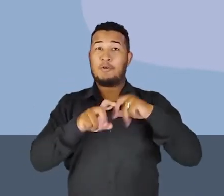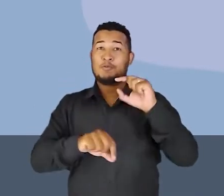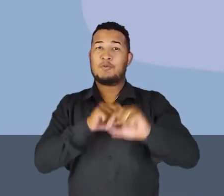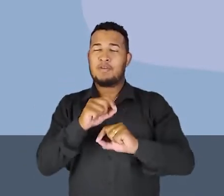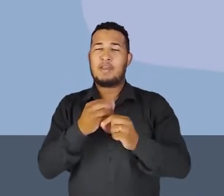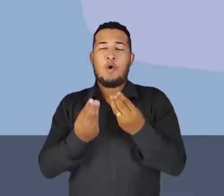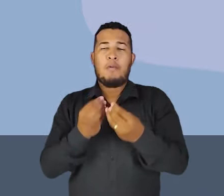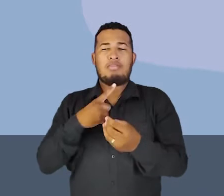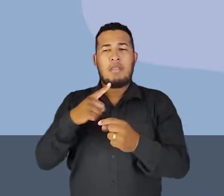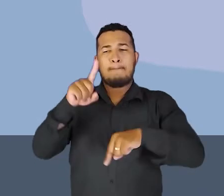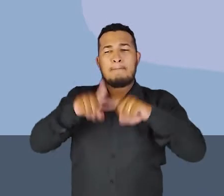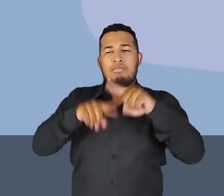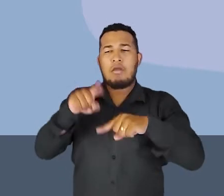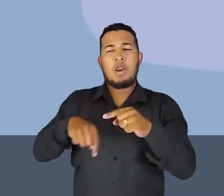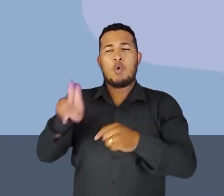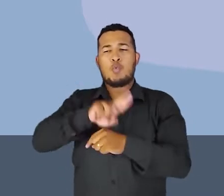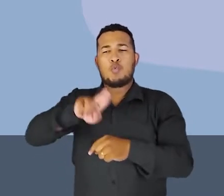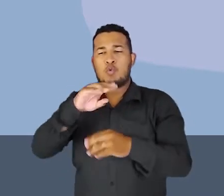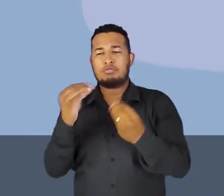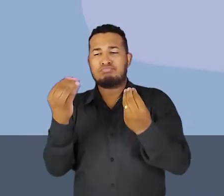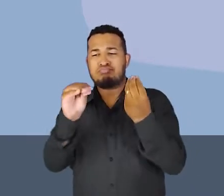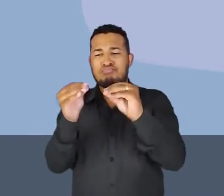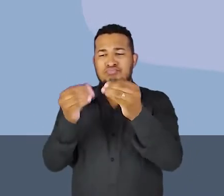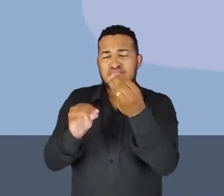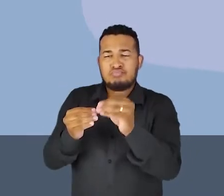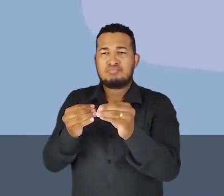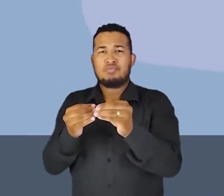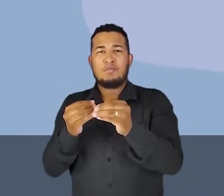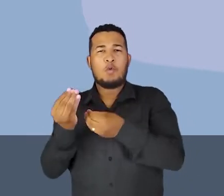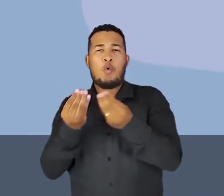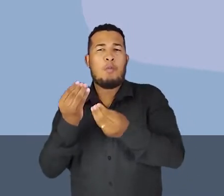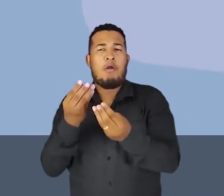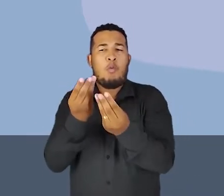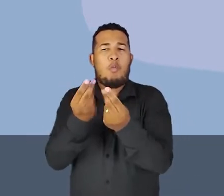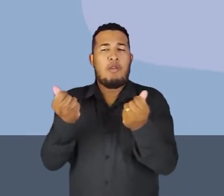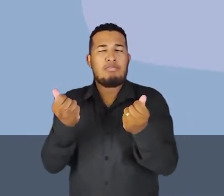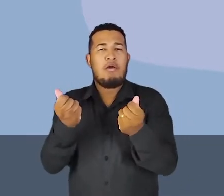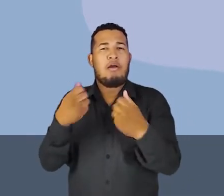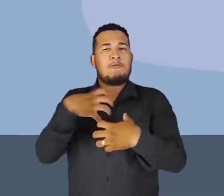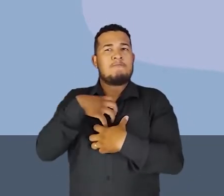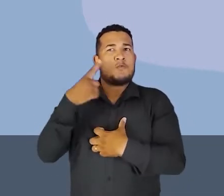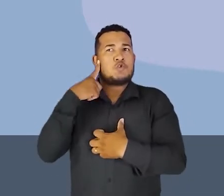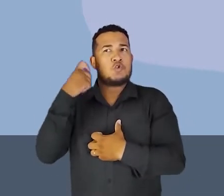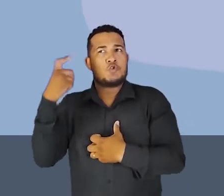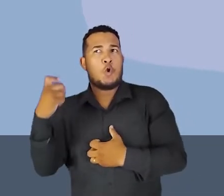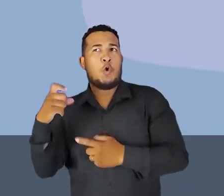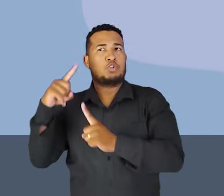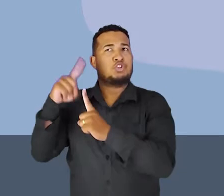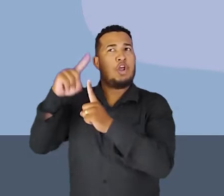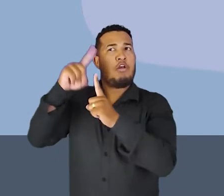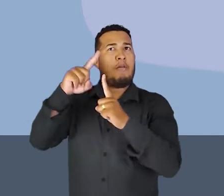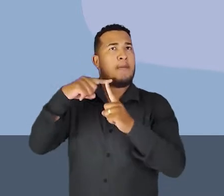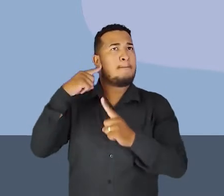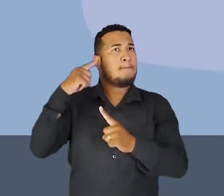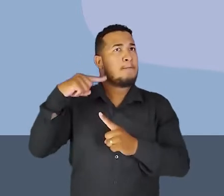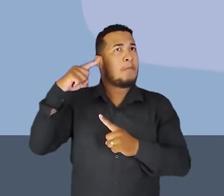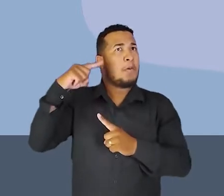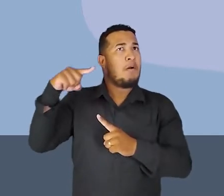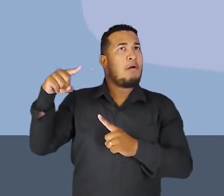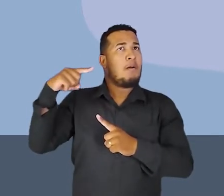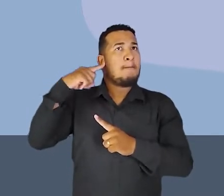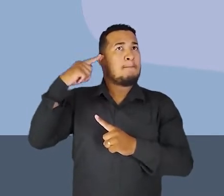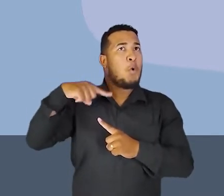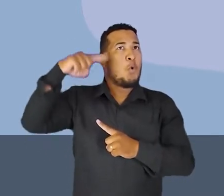sua materialidade, né, a sua forma, quer dizer, a qualidade do som, os timbres, os modos de execução,